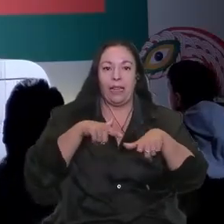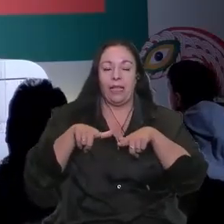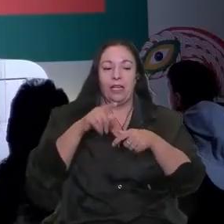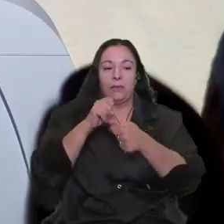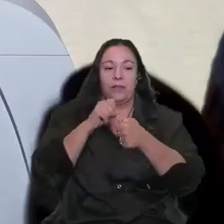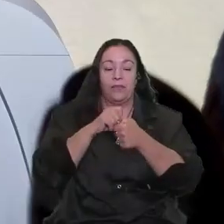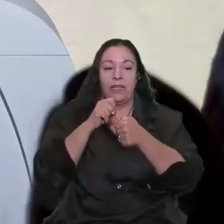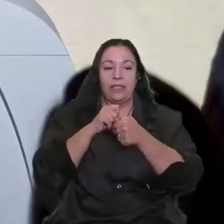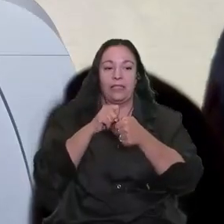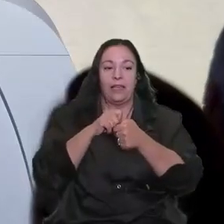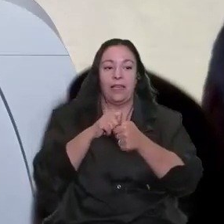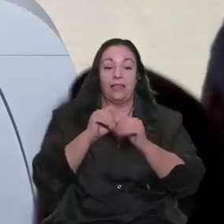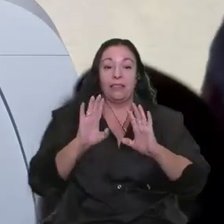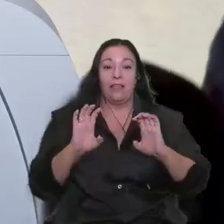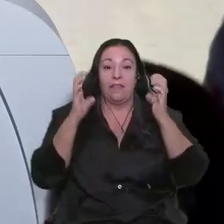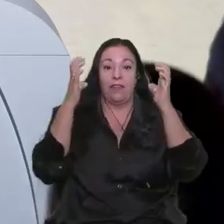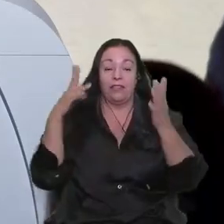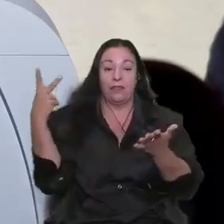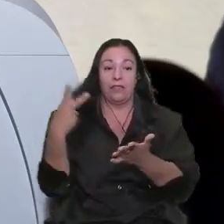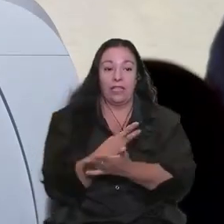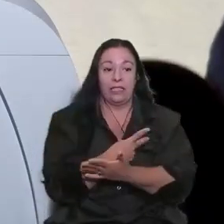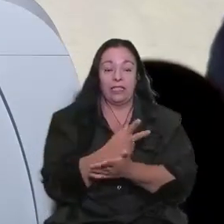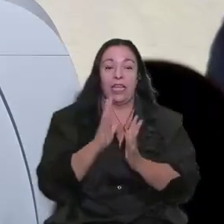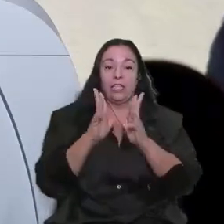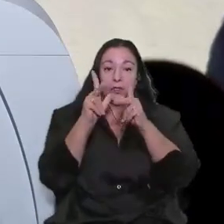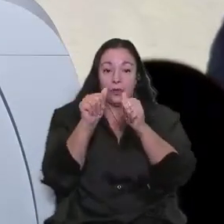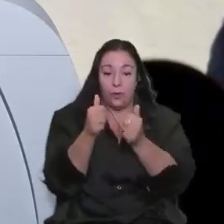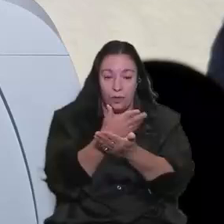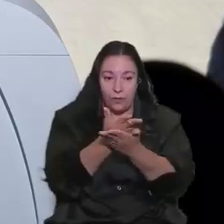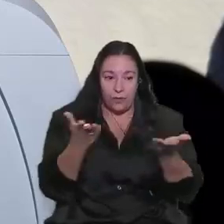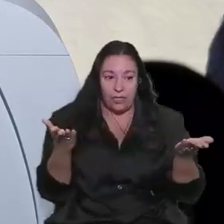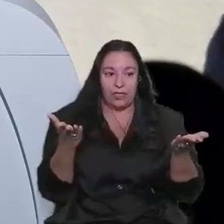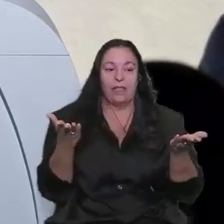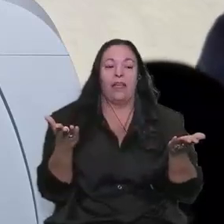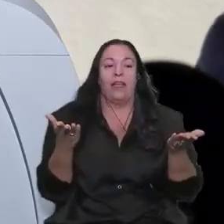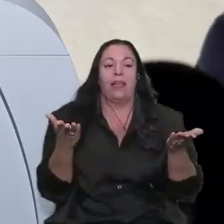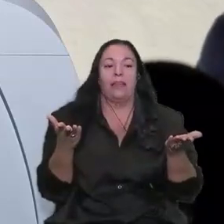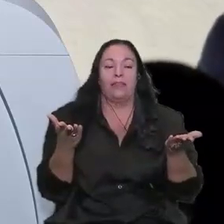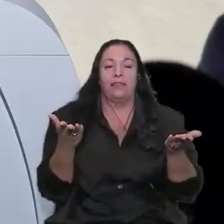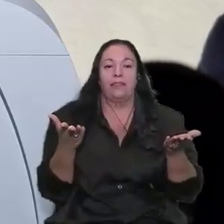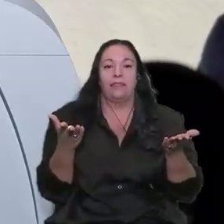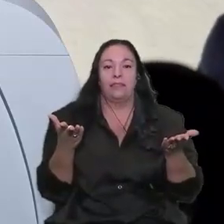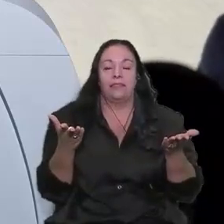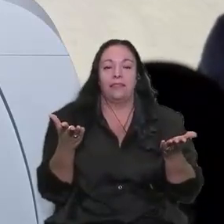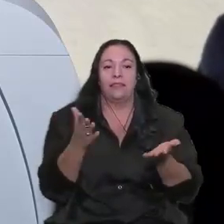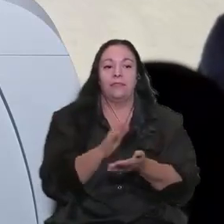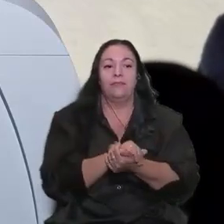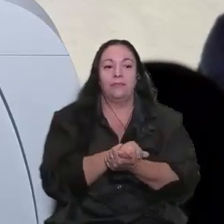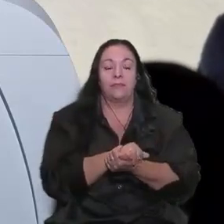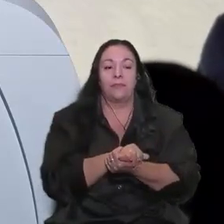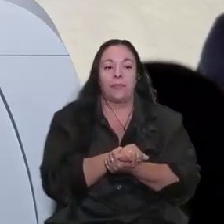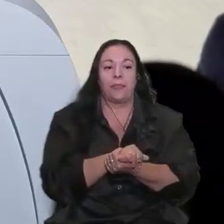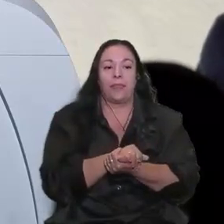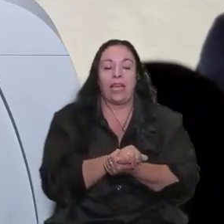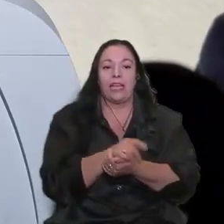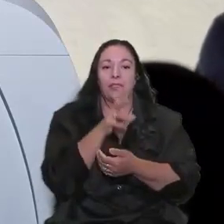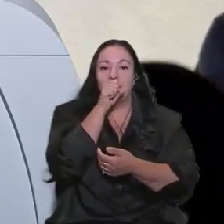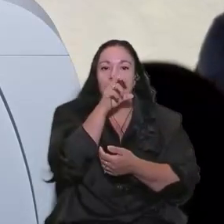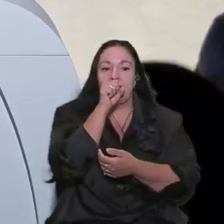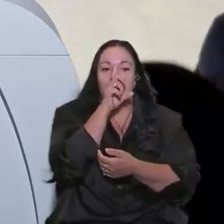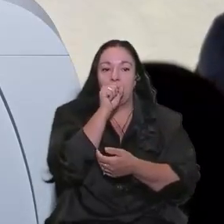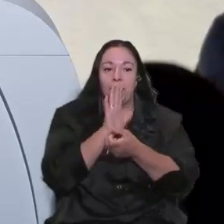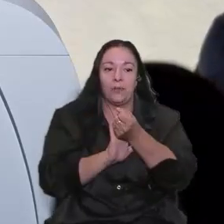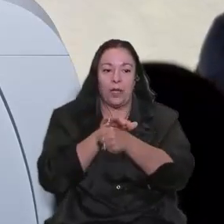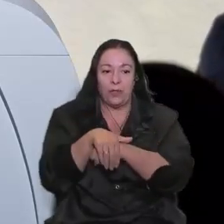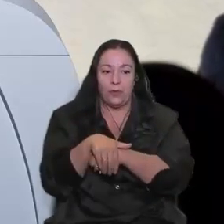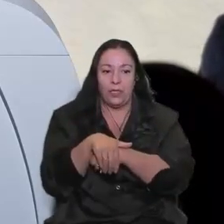essa feira Usa acontecer, óculos de aro agradecer a retangulares presença de e todos leva no vocês que tá pescoço o lotando crachá dos esse teatro participantes do aqui evento. numa Ao longo da num conversa, sábado ele à coloca na